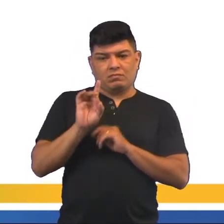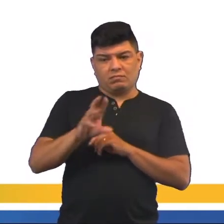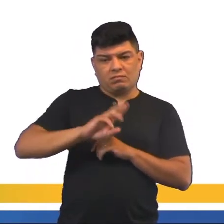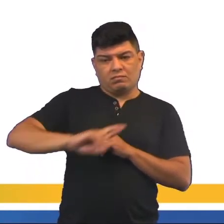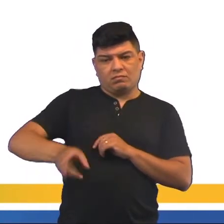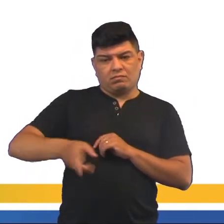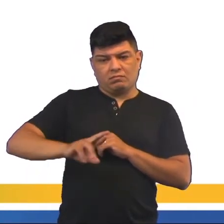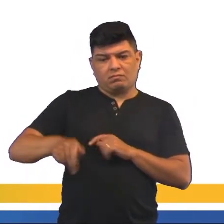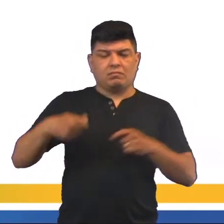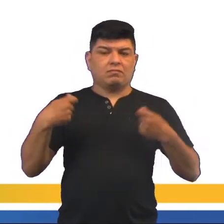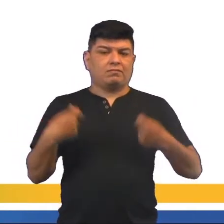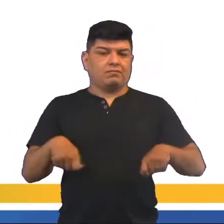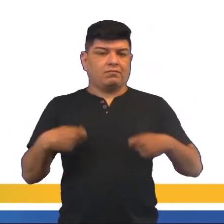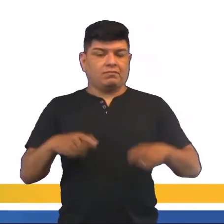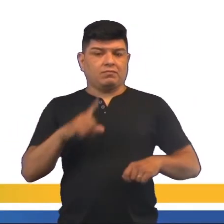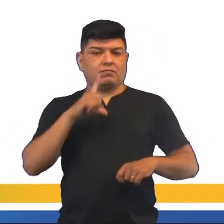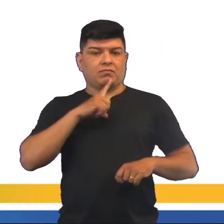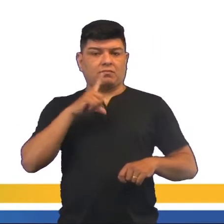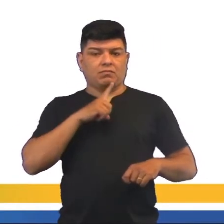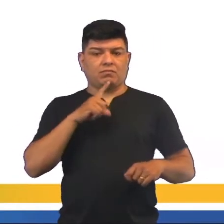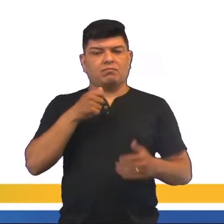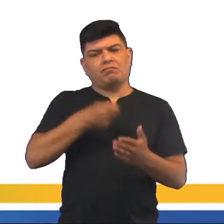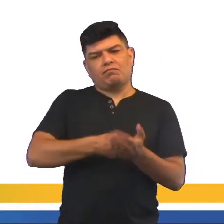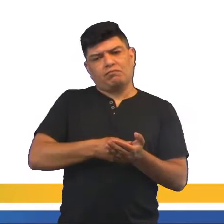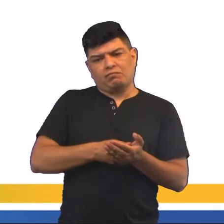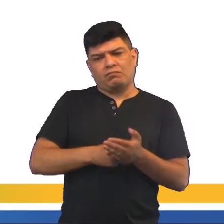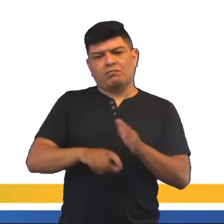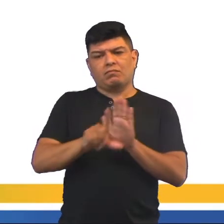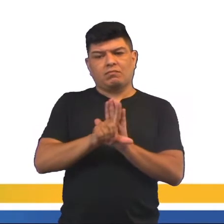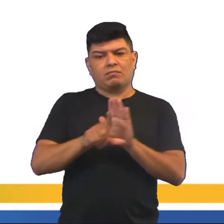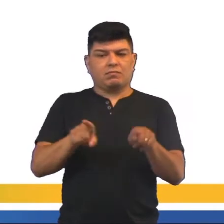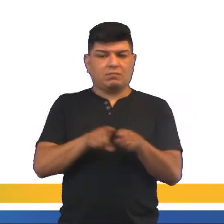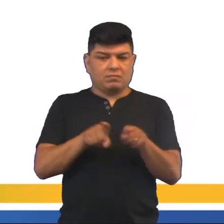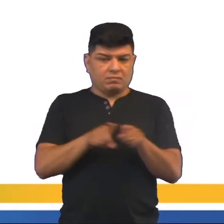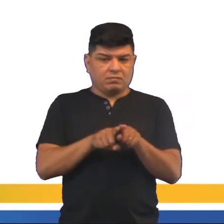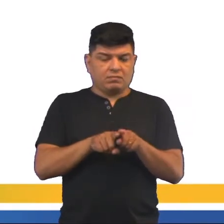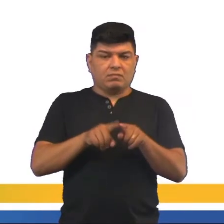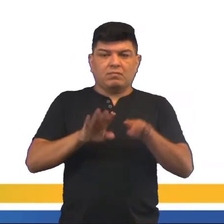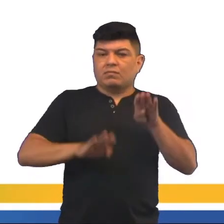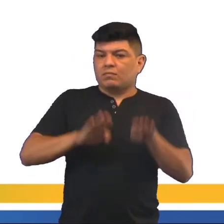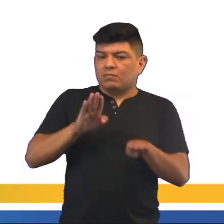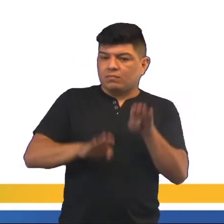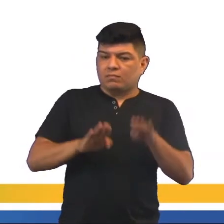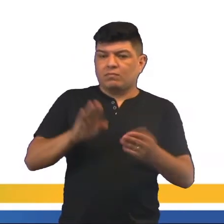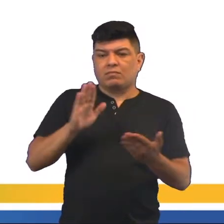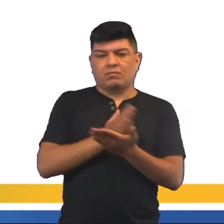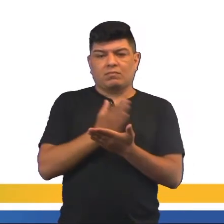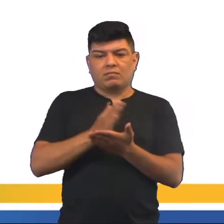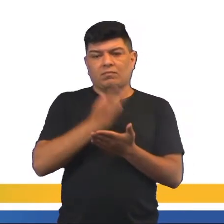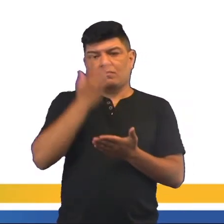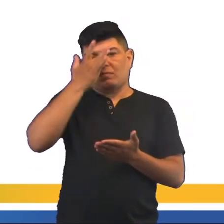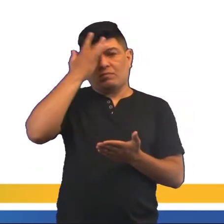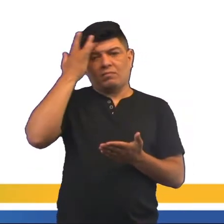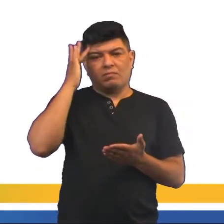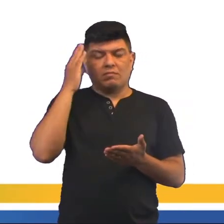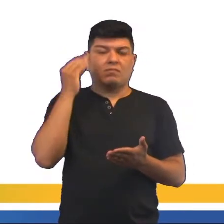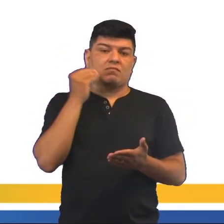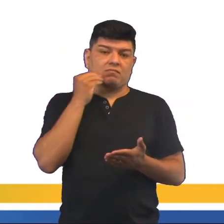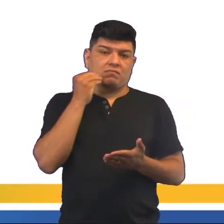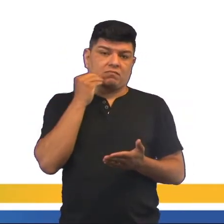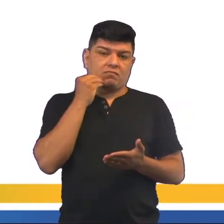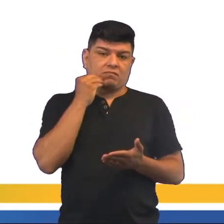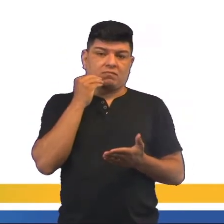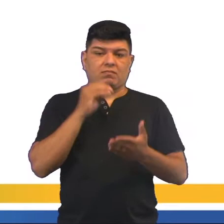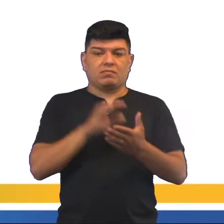suficiente. É preciso que haja o cumprimento dessas leis também, porque muitas vezes algumas pessoas acabam tentando,